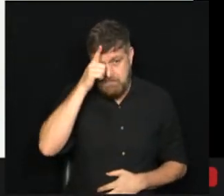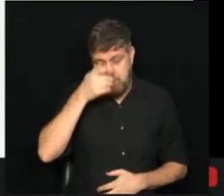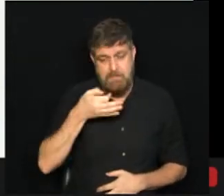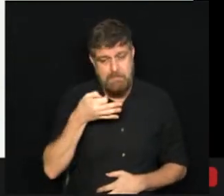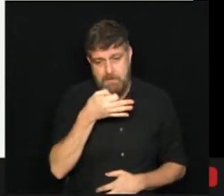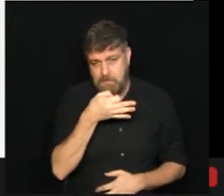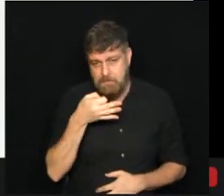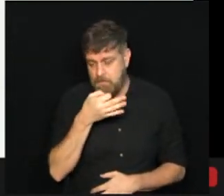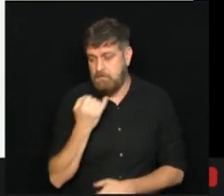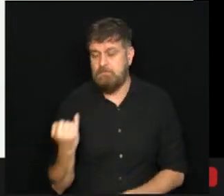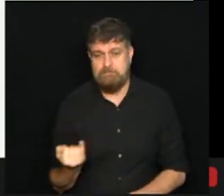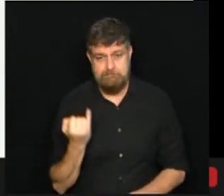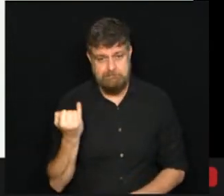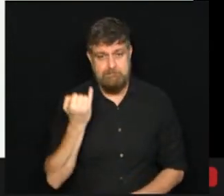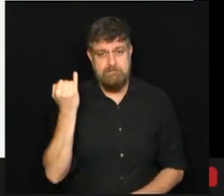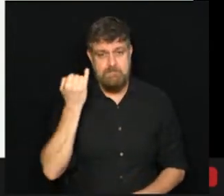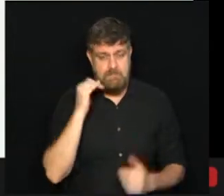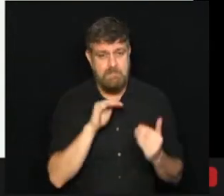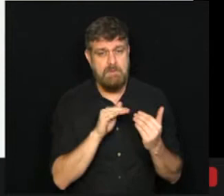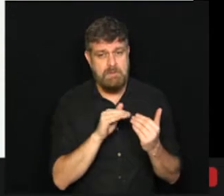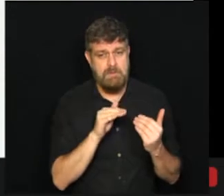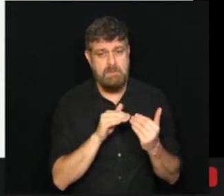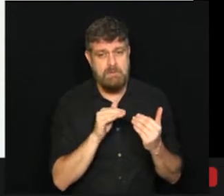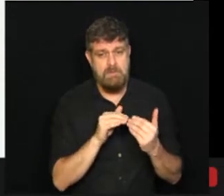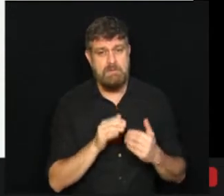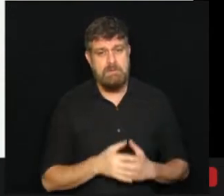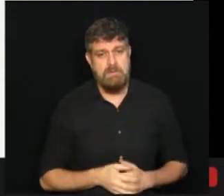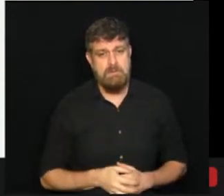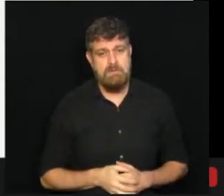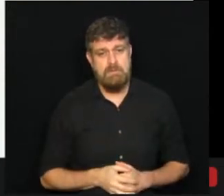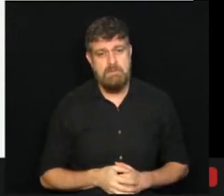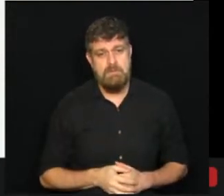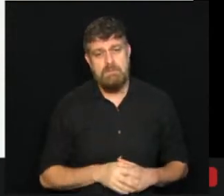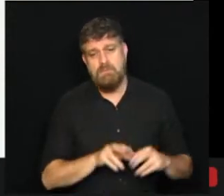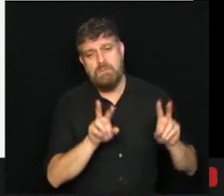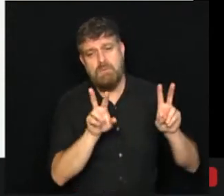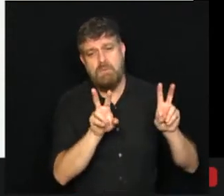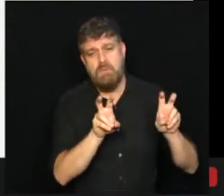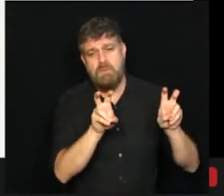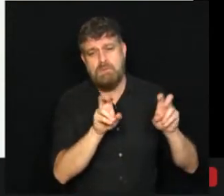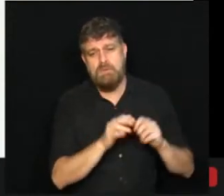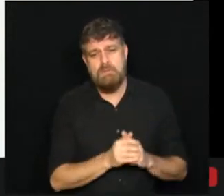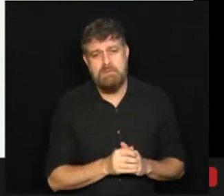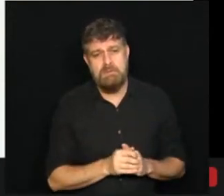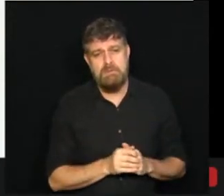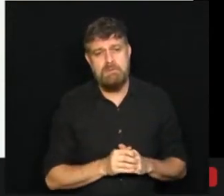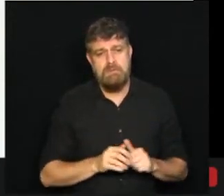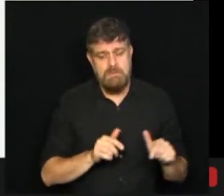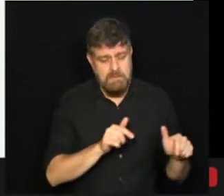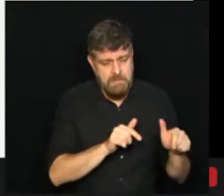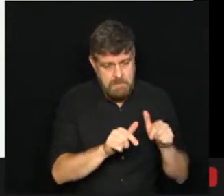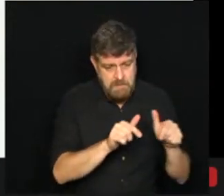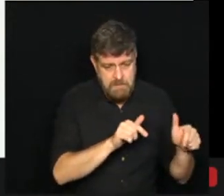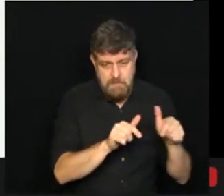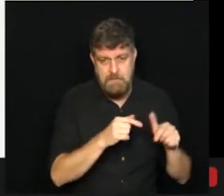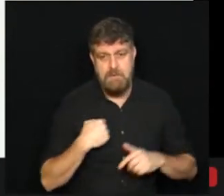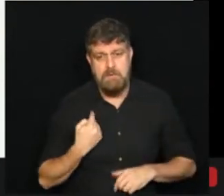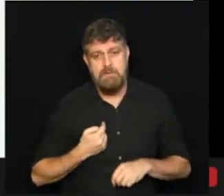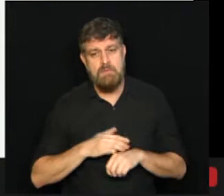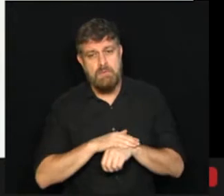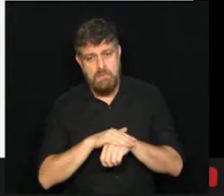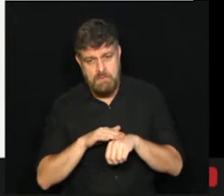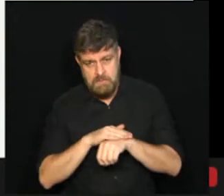muito importante. Essa questão do trabalho, nós vamos conversar